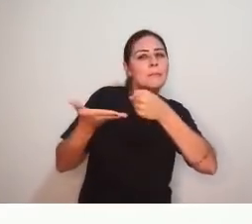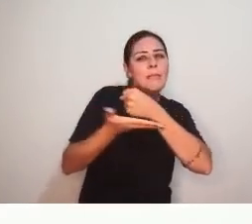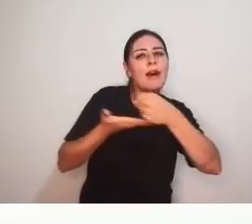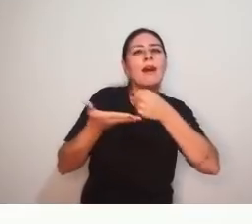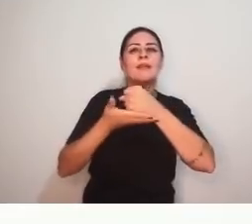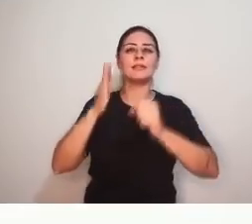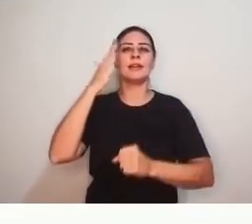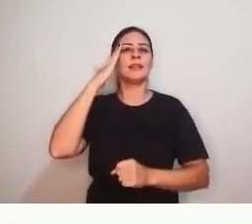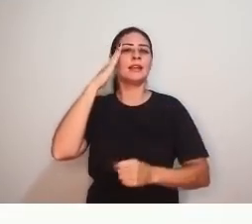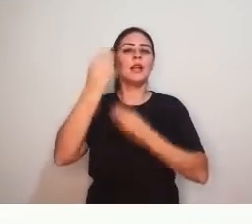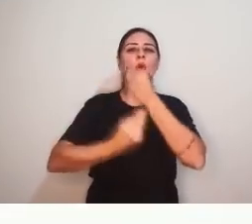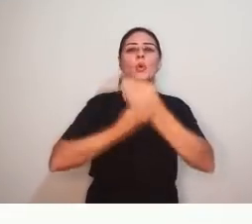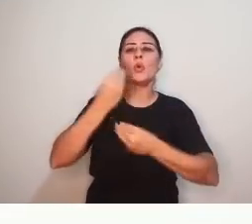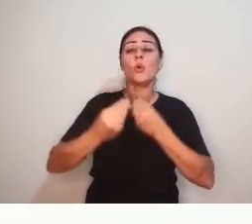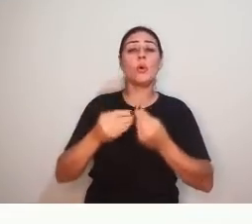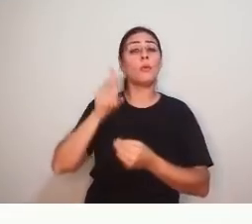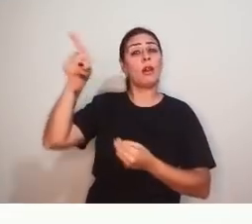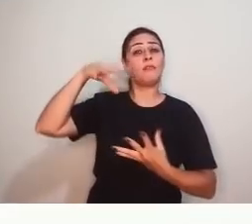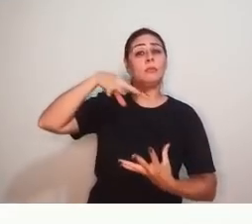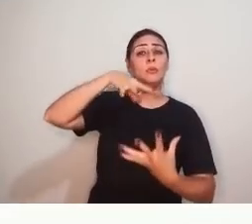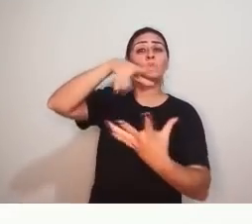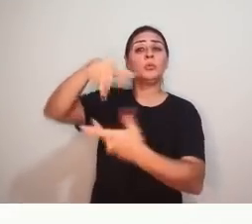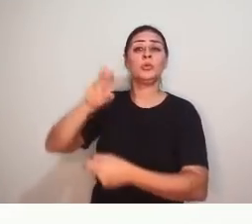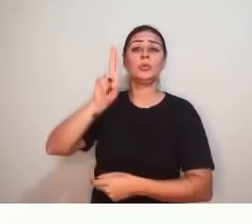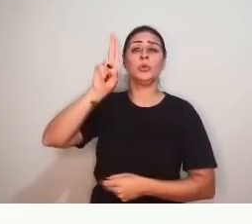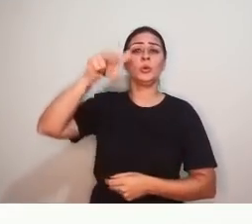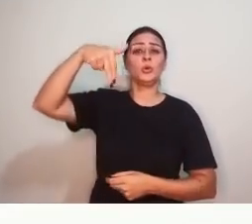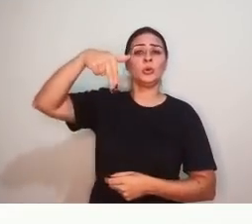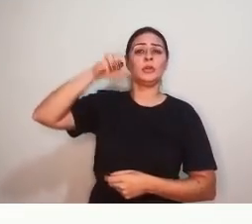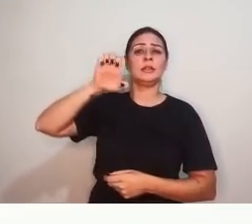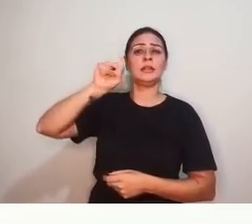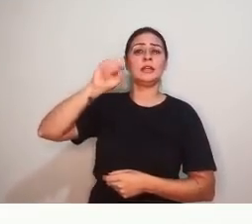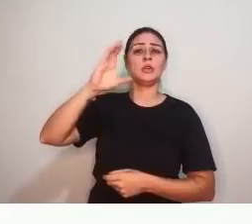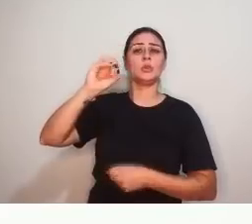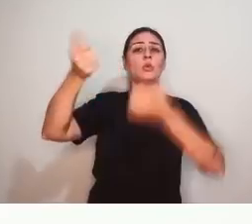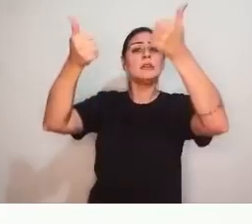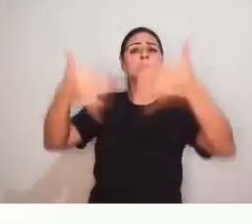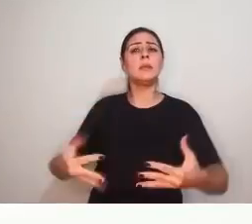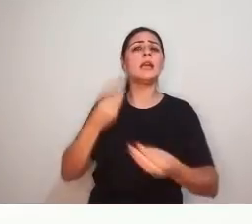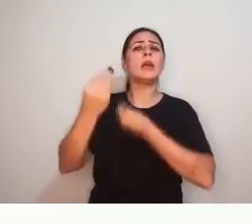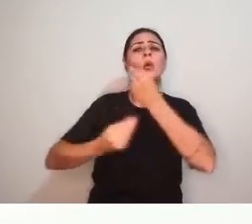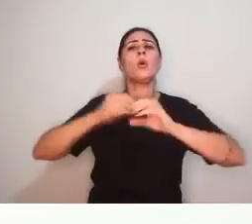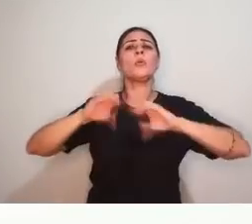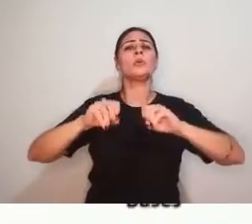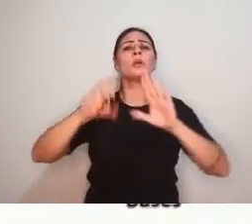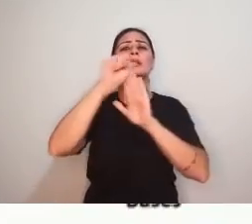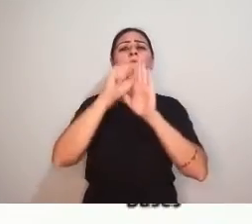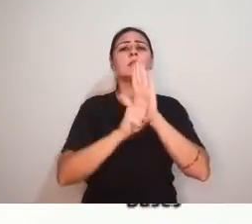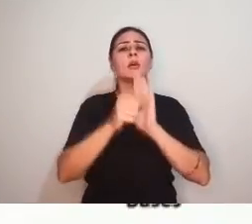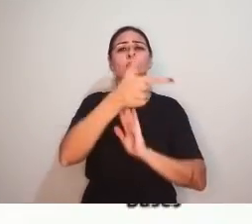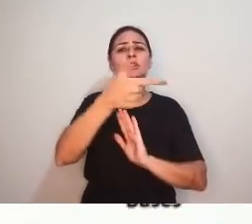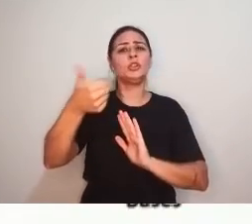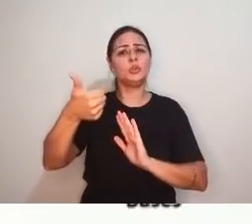concepções, entender o discurso lá da Unesco, que é mundial, sobre a educação para o século XXI, e entender o ensino híbrido